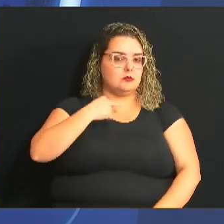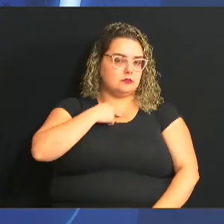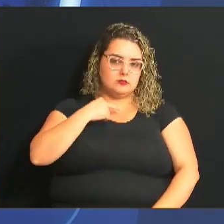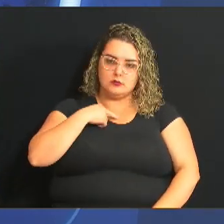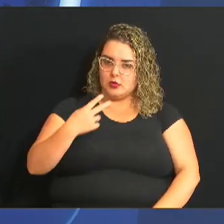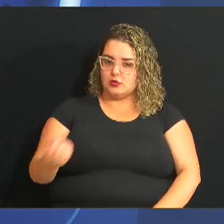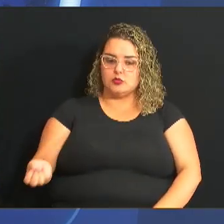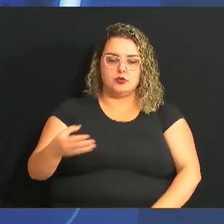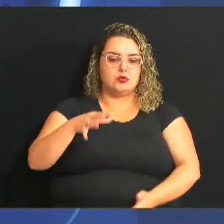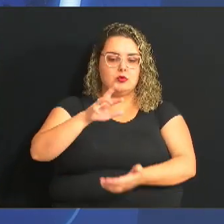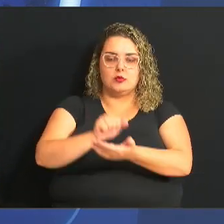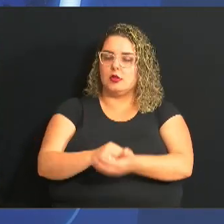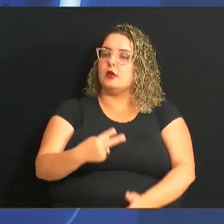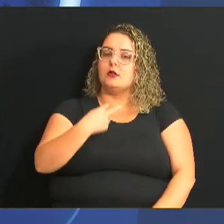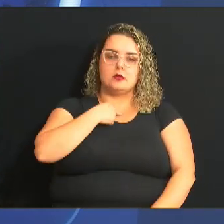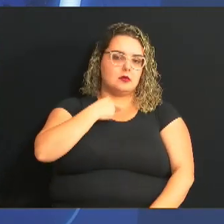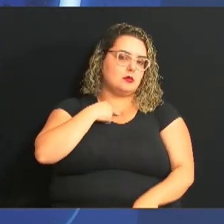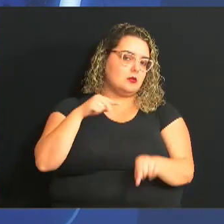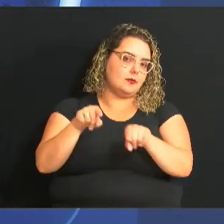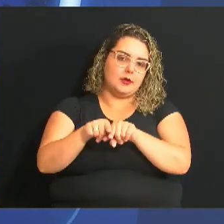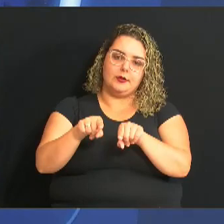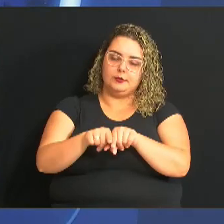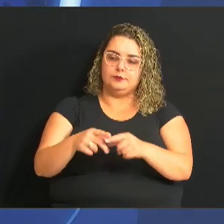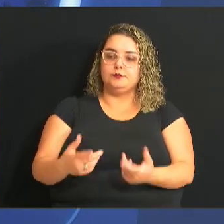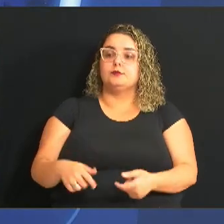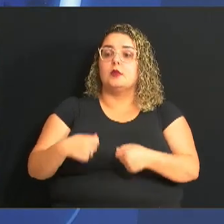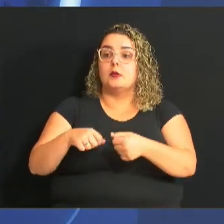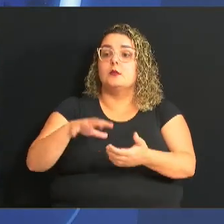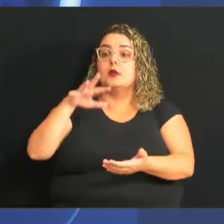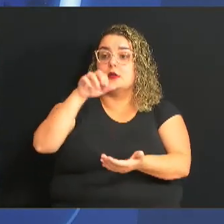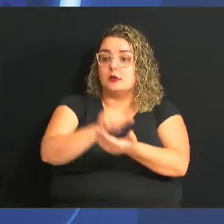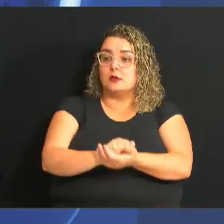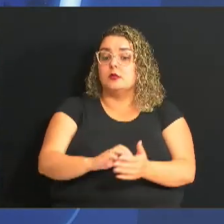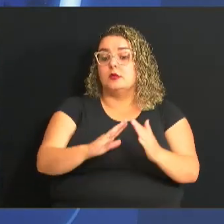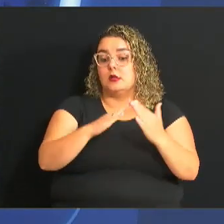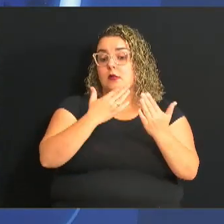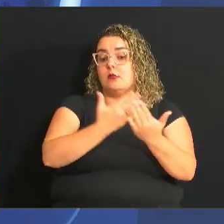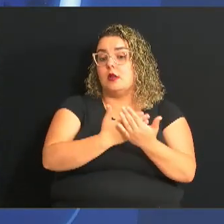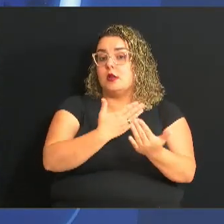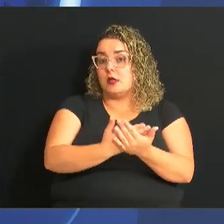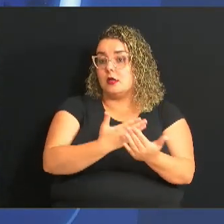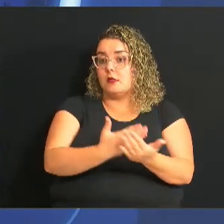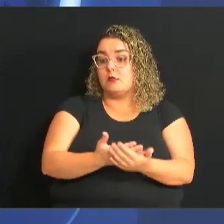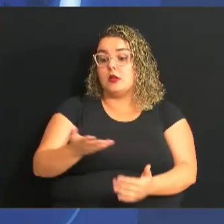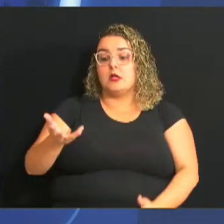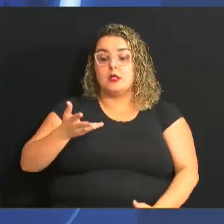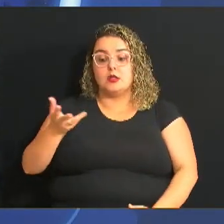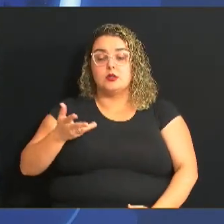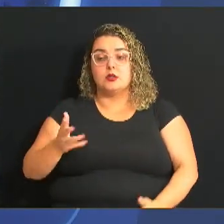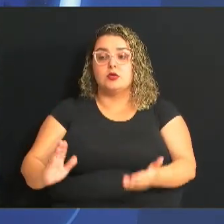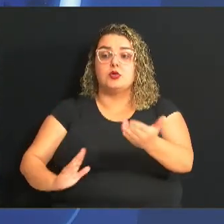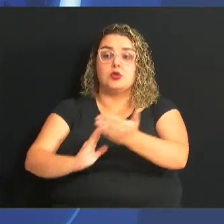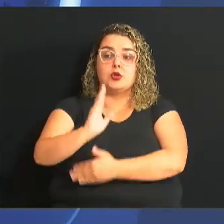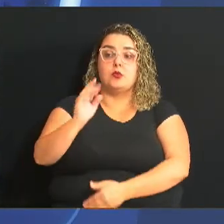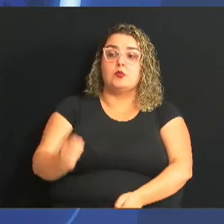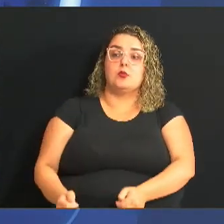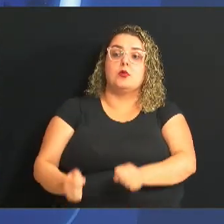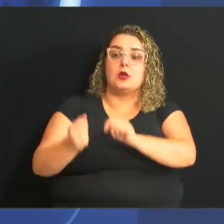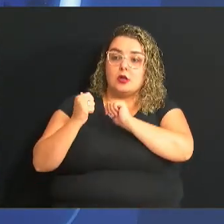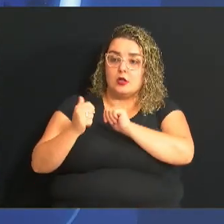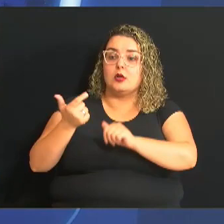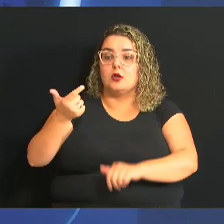cadastro. Também, devem confirmar a matrícula na escola para agilizar a aprovação do benefício e